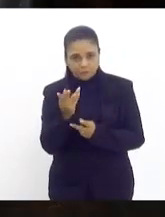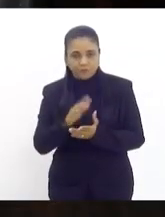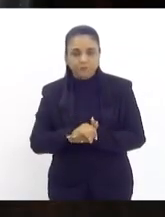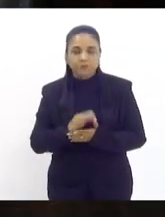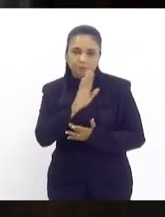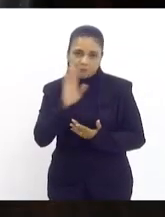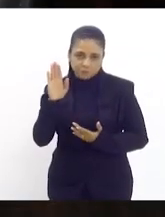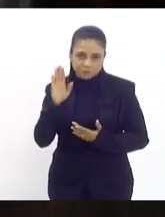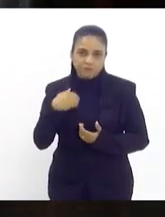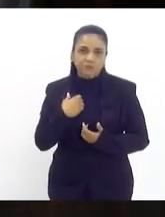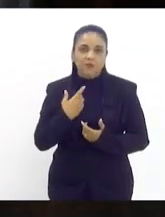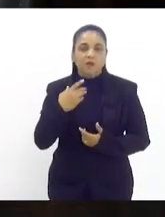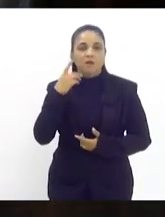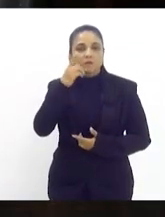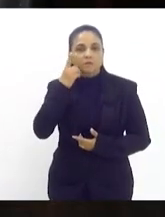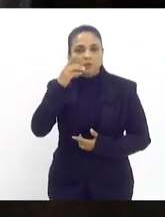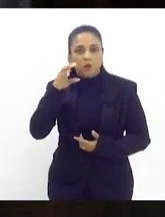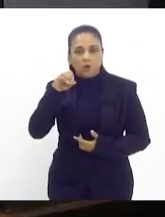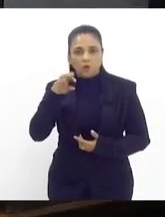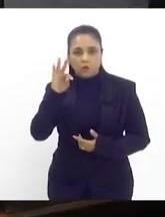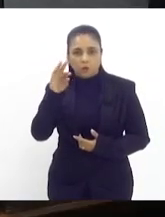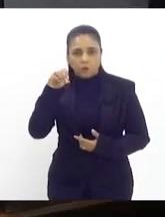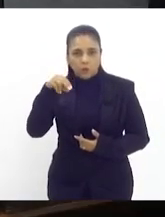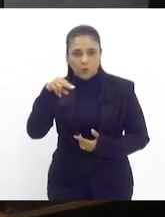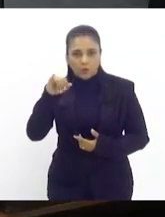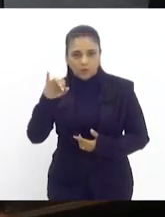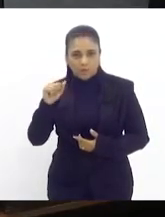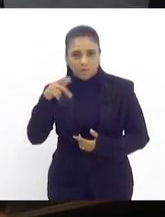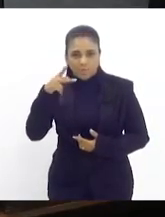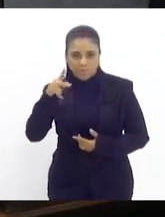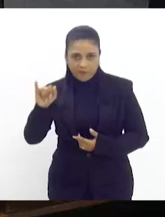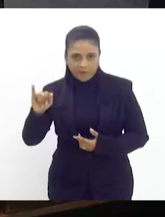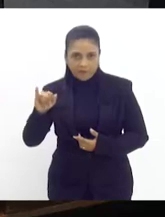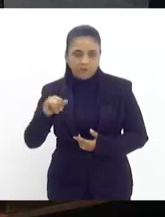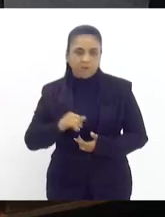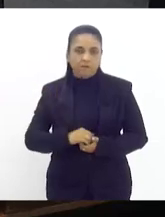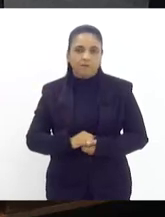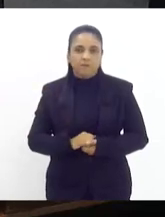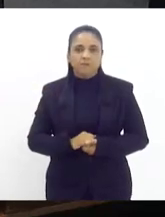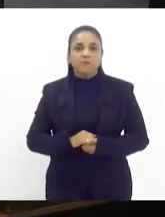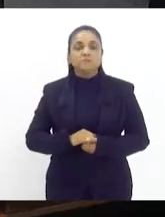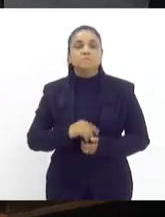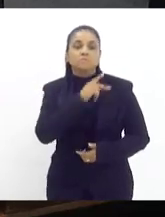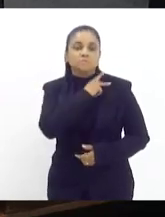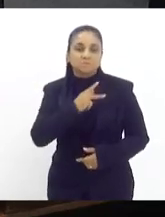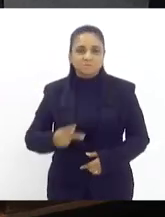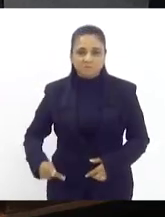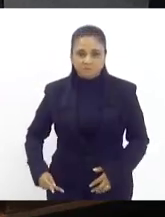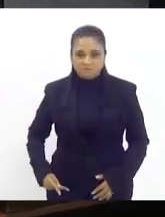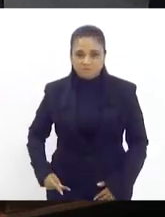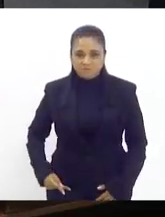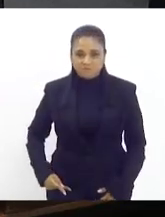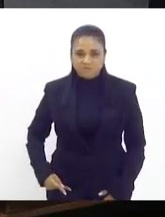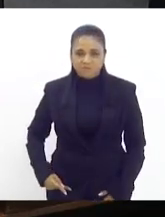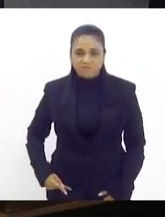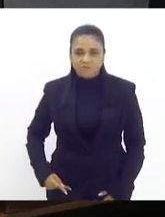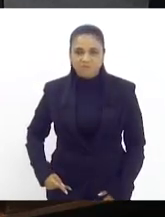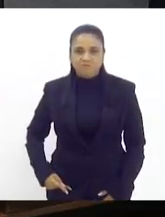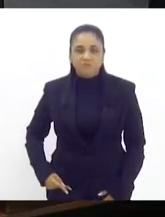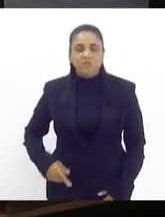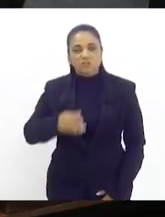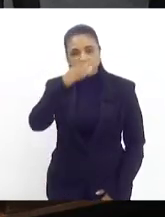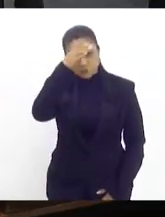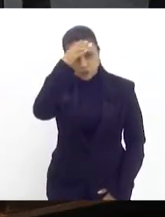Deputado Otone de Paula, pai. Senhor presidente, senhora Tia